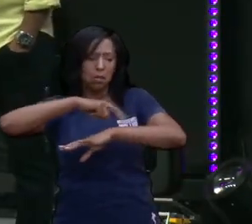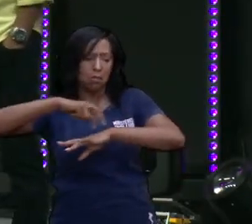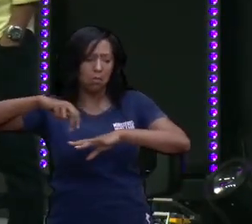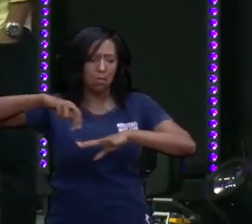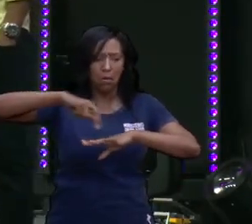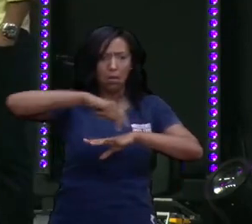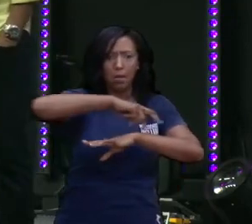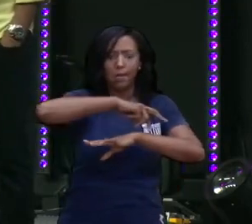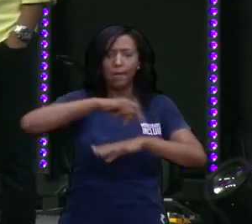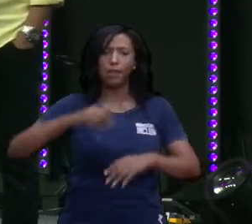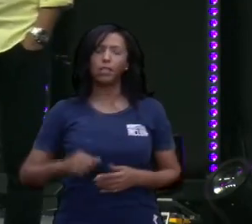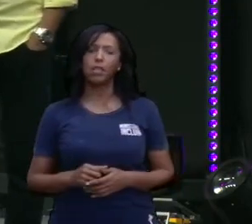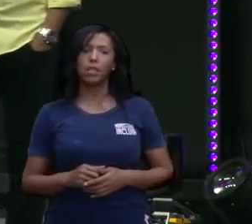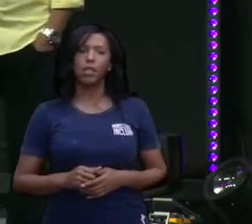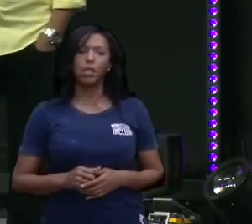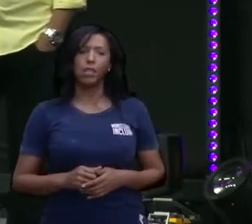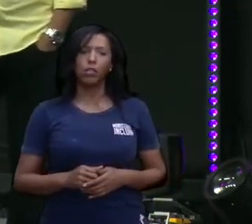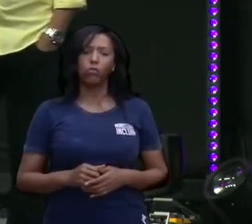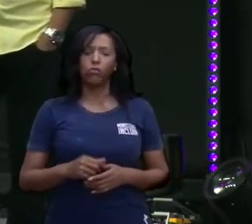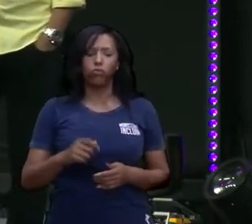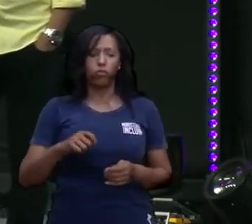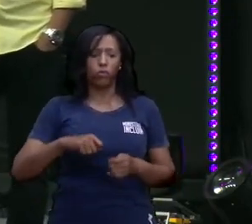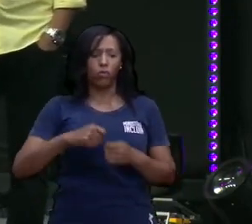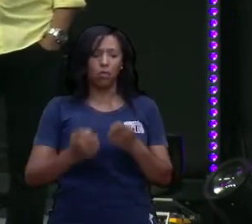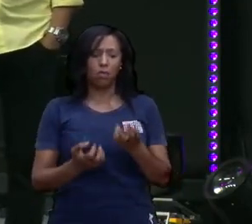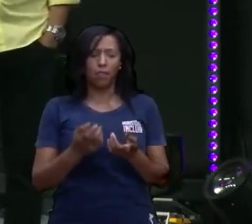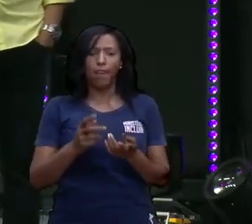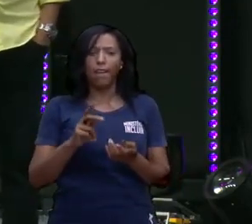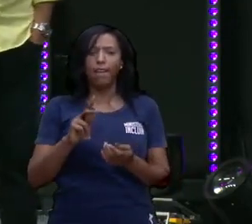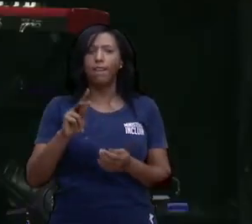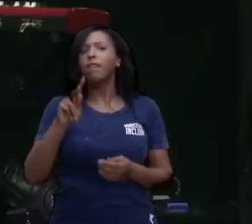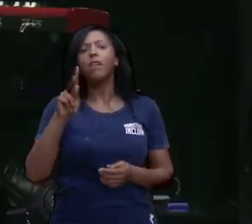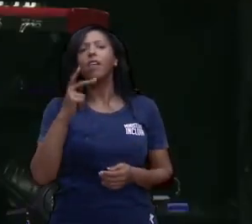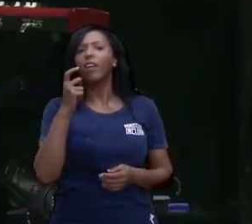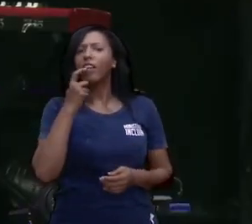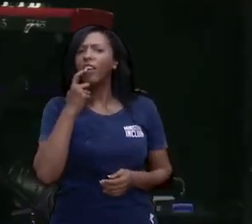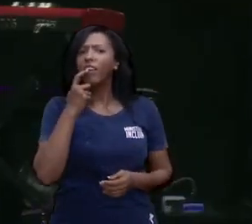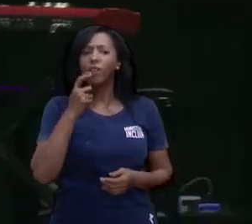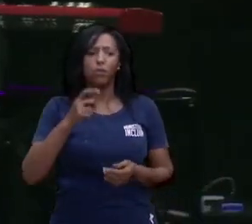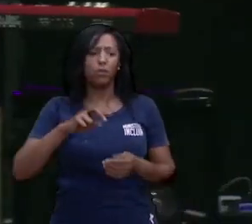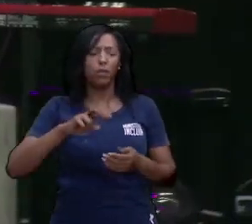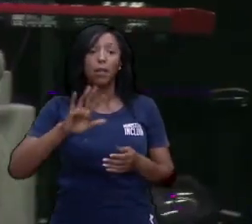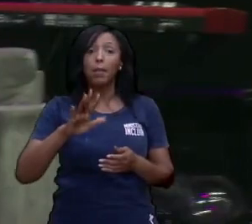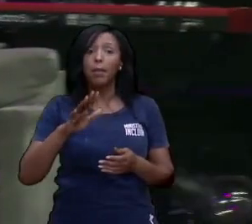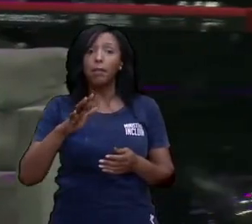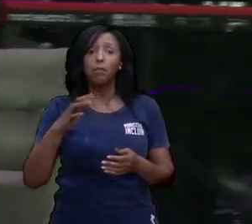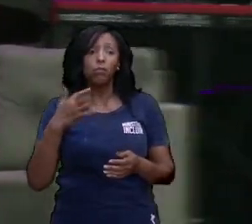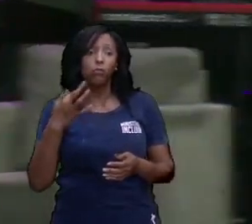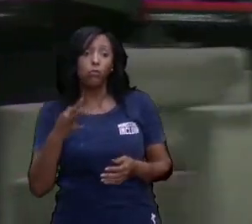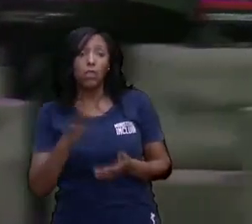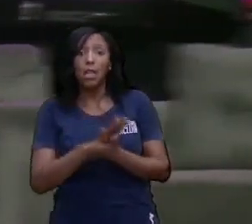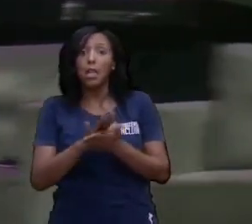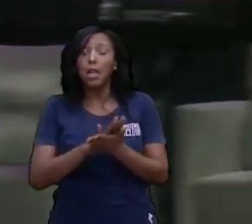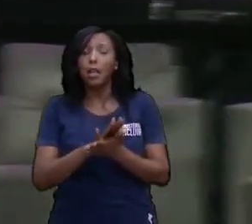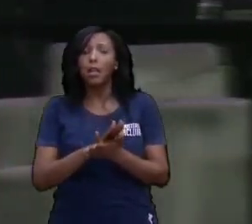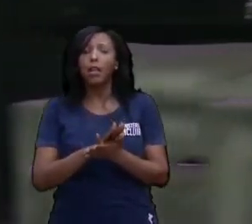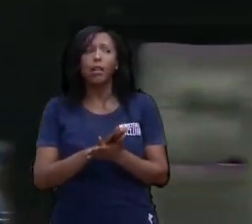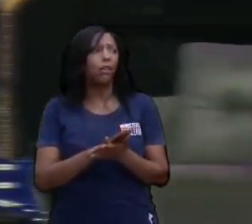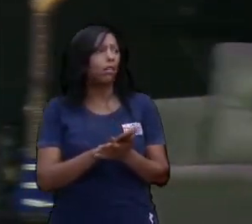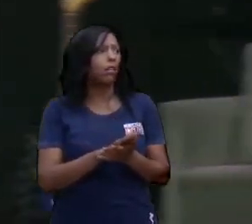defuntos no cemitério e eu não morre as crianças pastor onde isso aqui